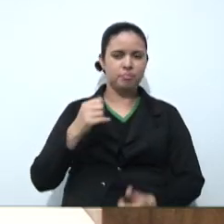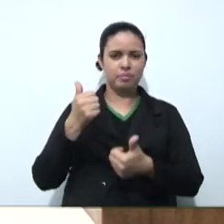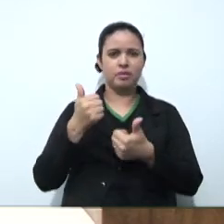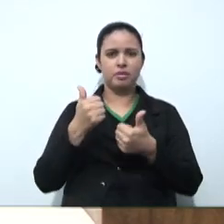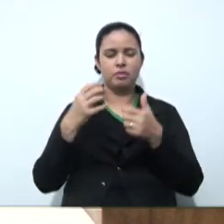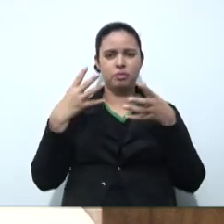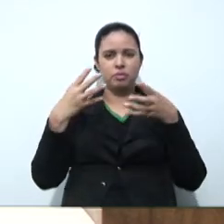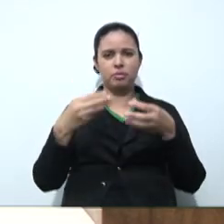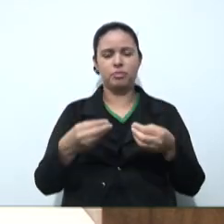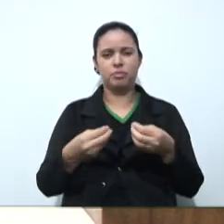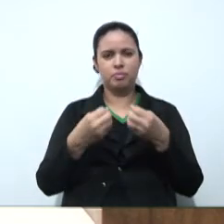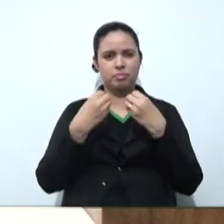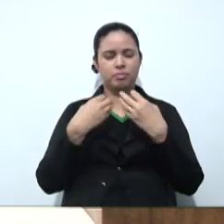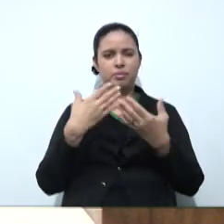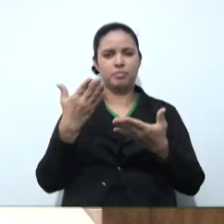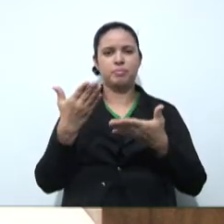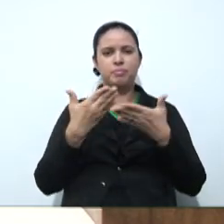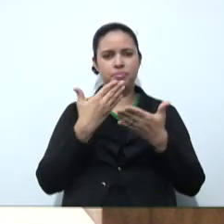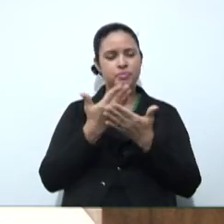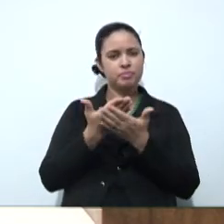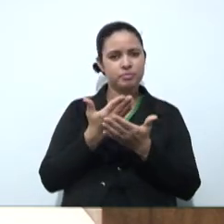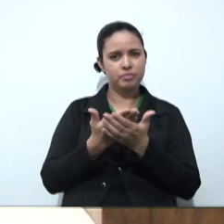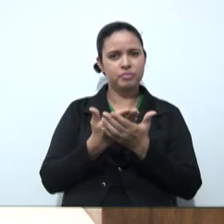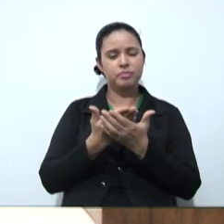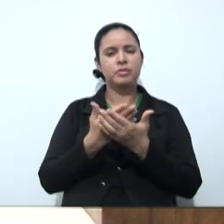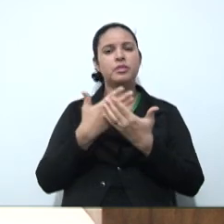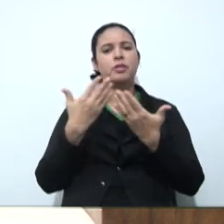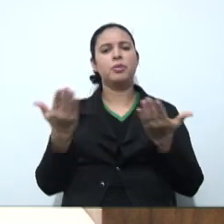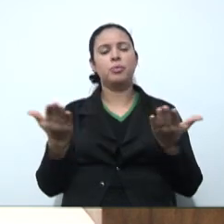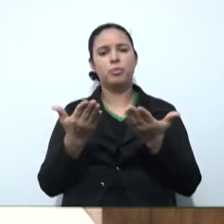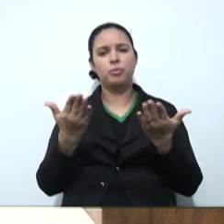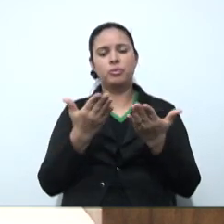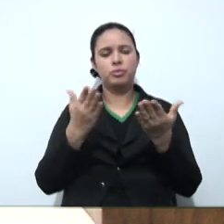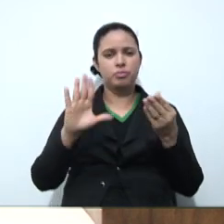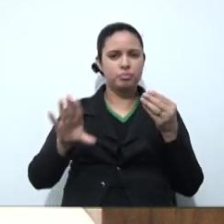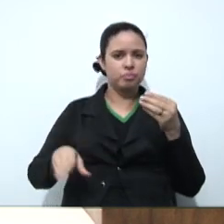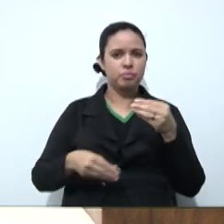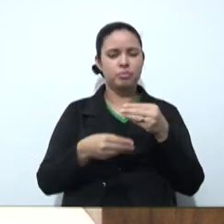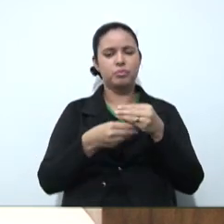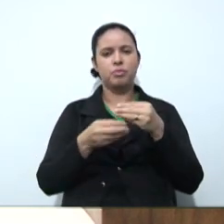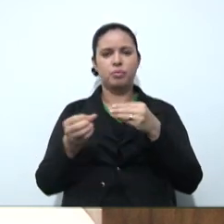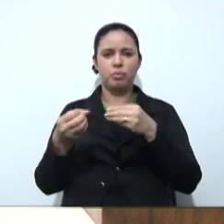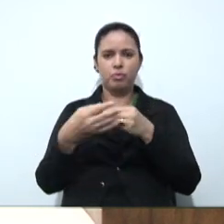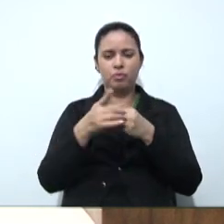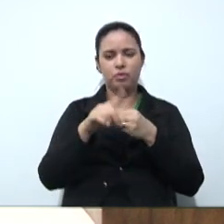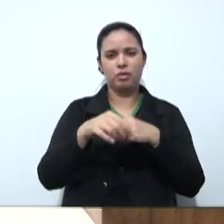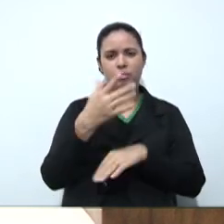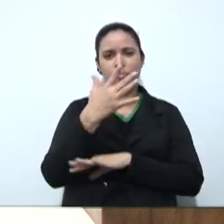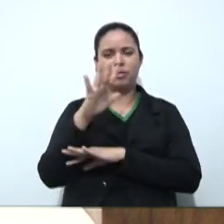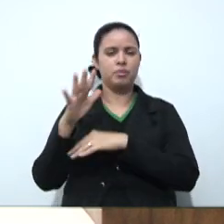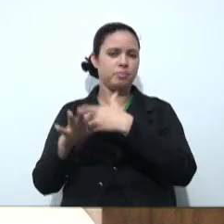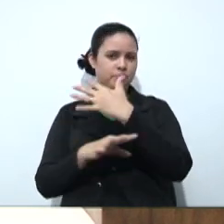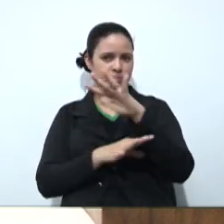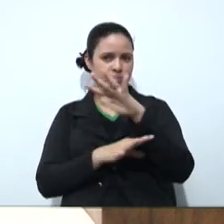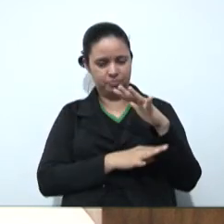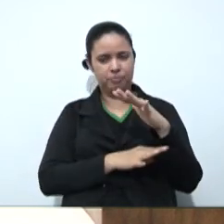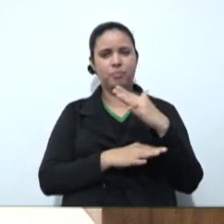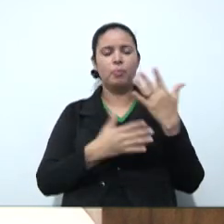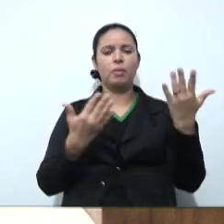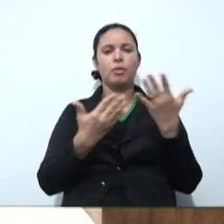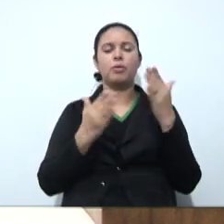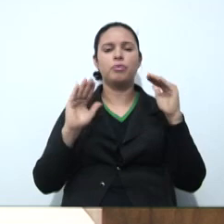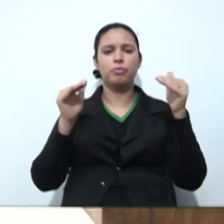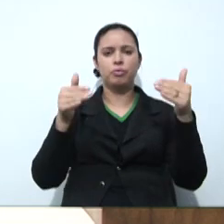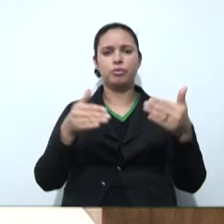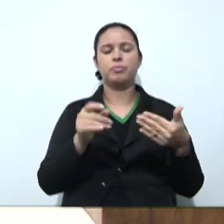todos bem-vindos a mais esta aula e hoje com um componente novo, que é a questão do meio ambiente. Vamos tratar mais um